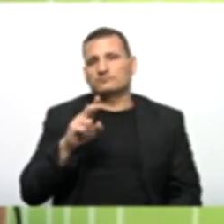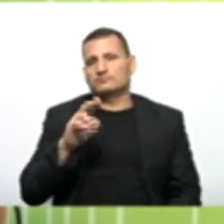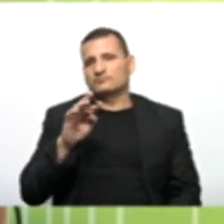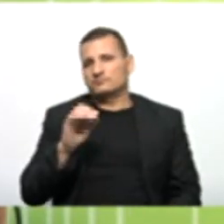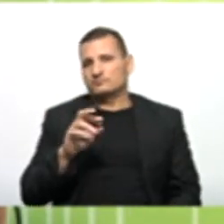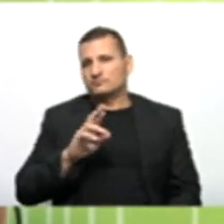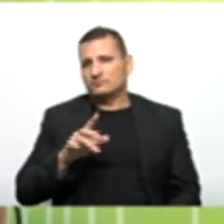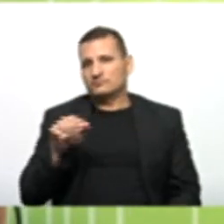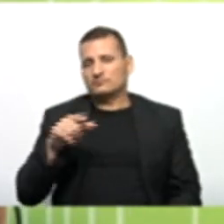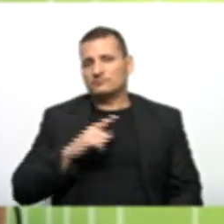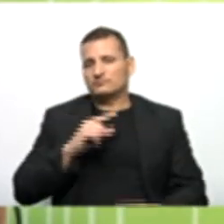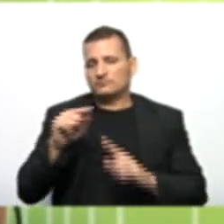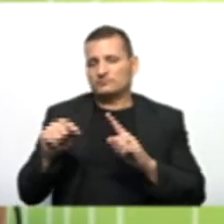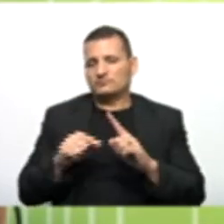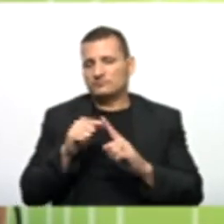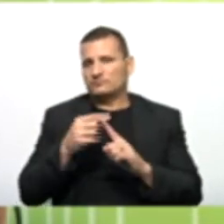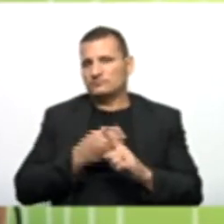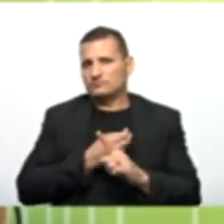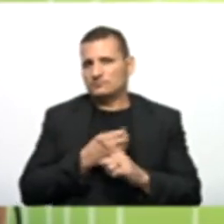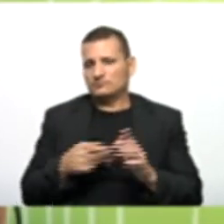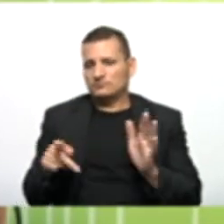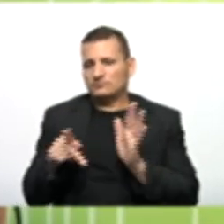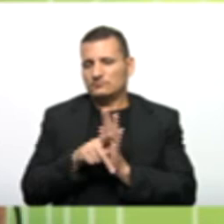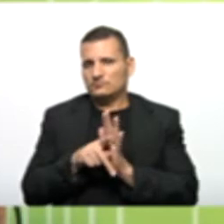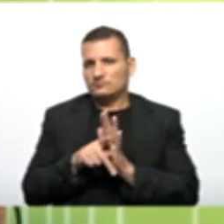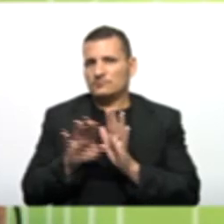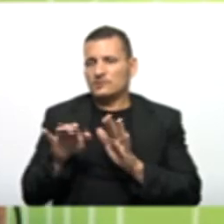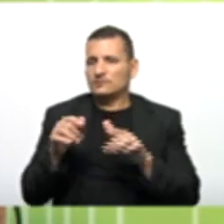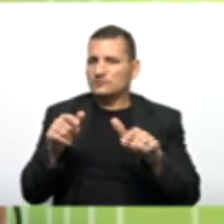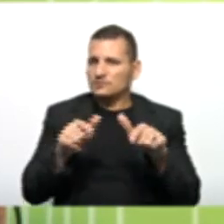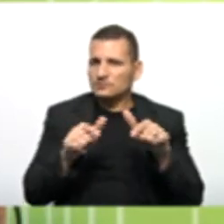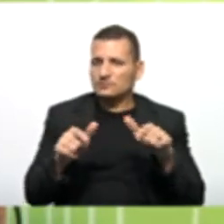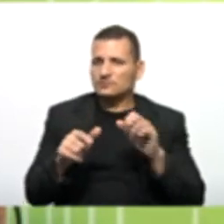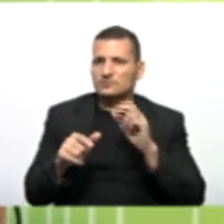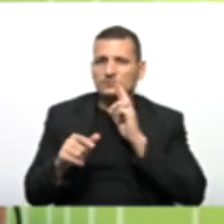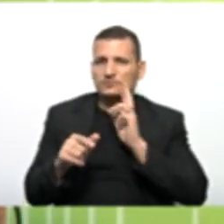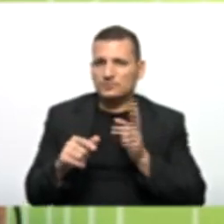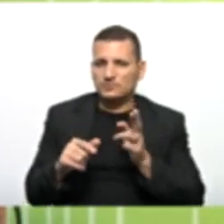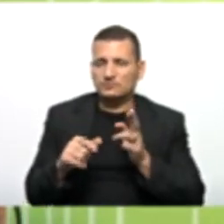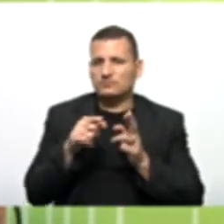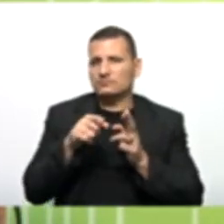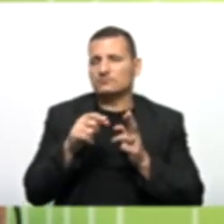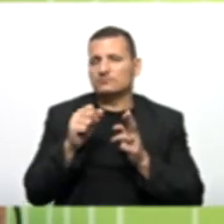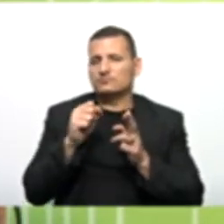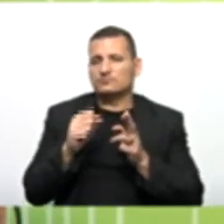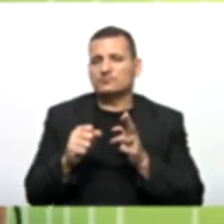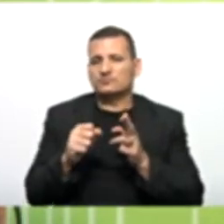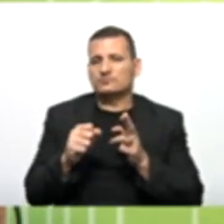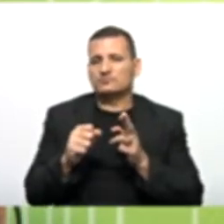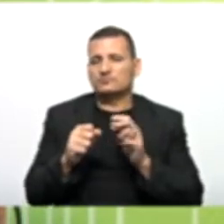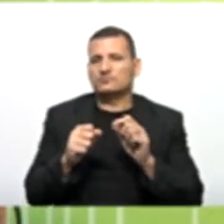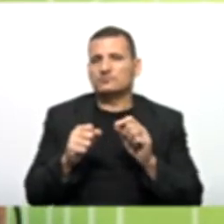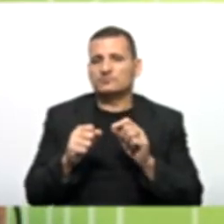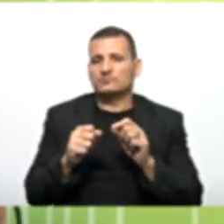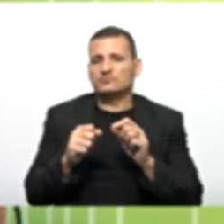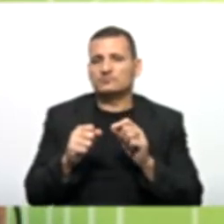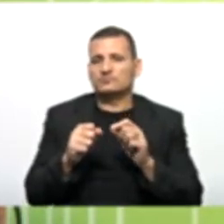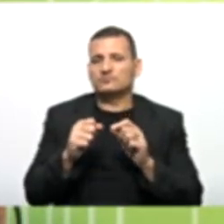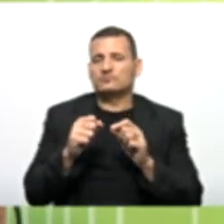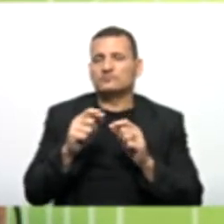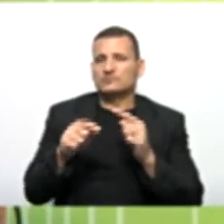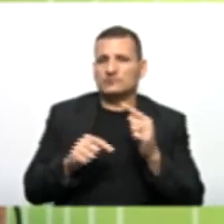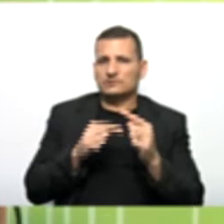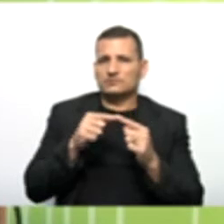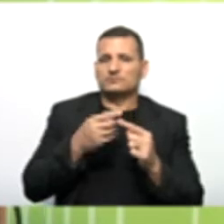de vida próprio, enquanto que serviços e resultados exclusivos podem aí ser parte do próprio ciclo de vida